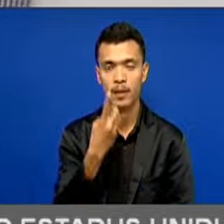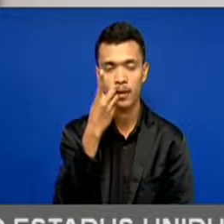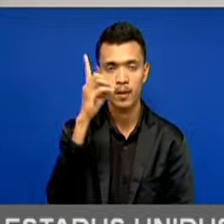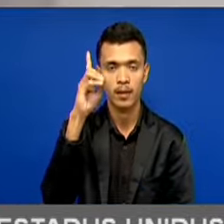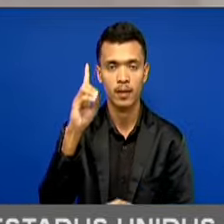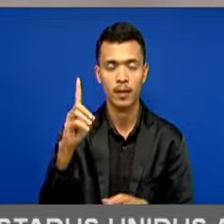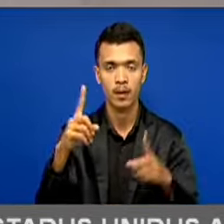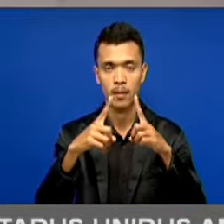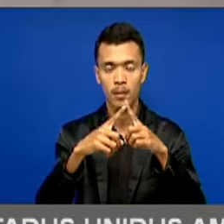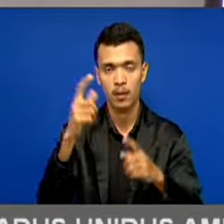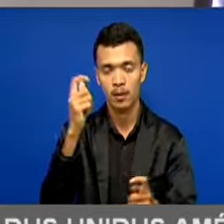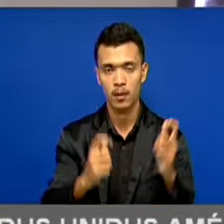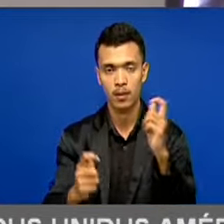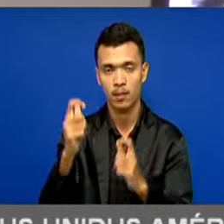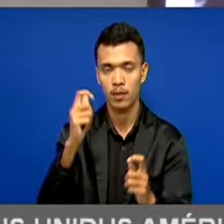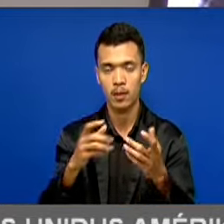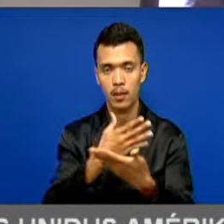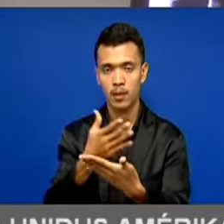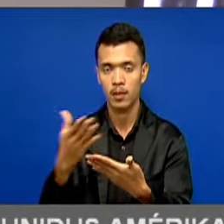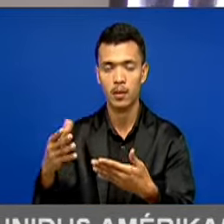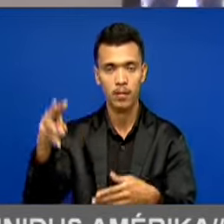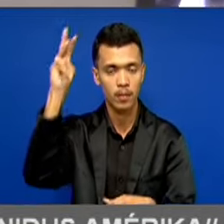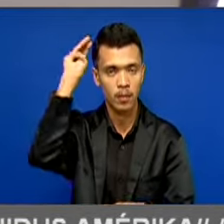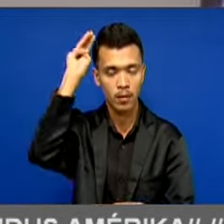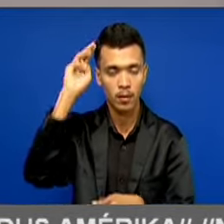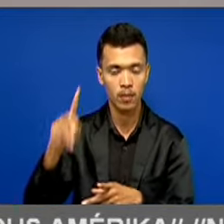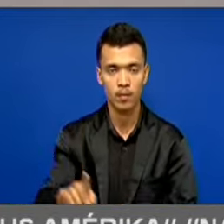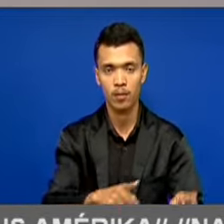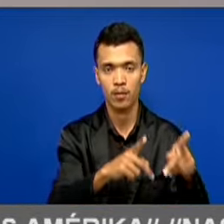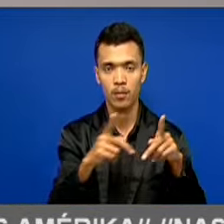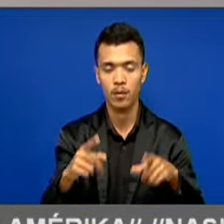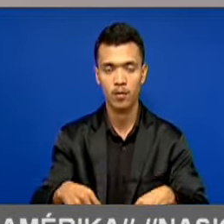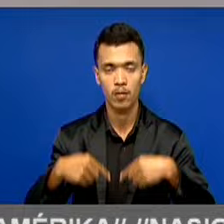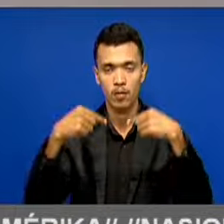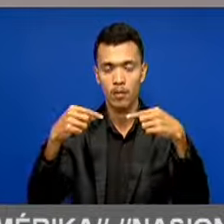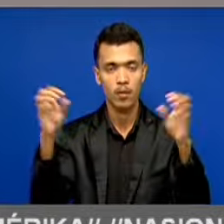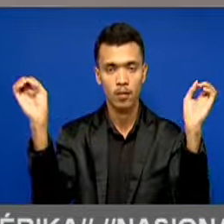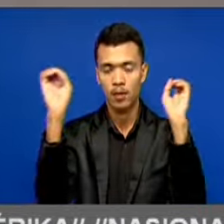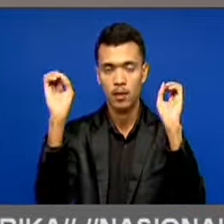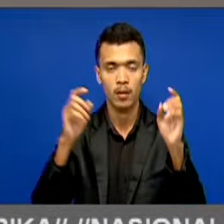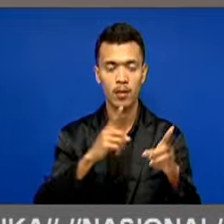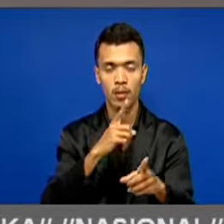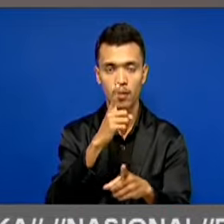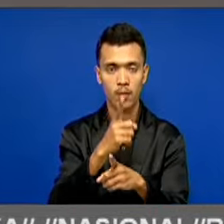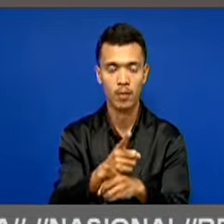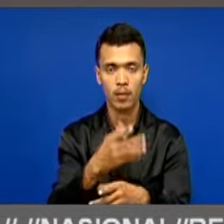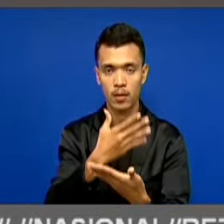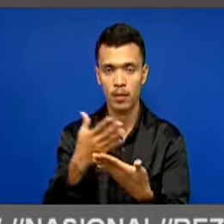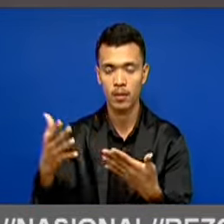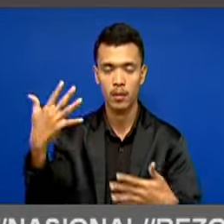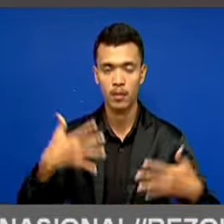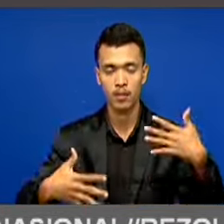declara ba Tribunal Katak. Armas no Ministério Público consta acusação quase lá os armas de fogo, mas bem ia